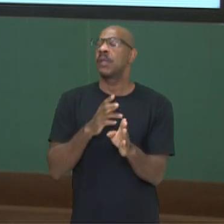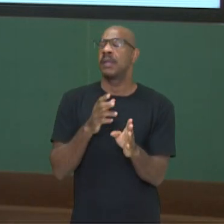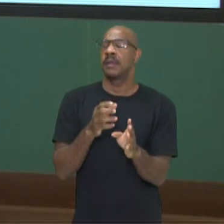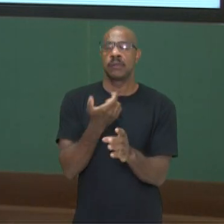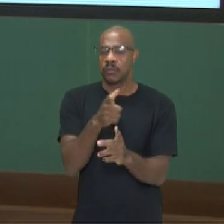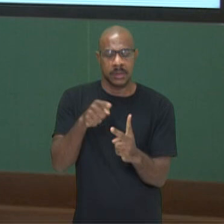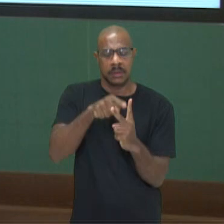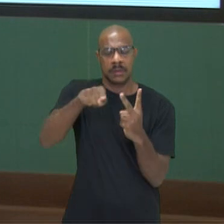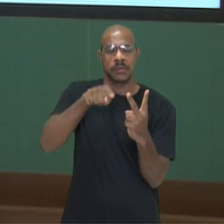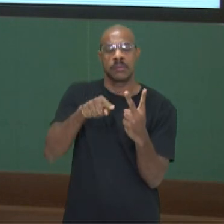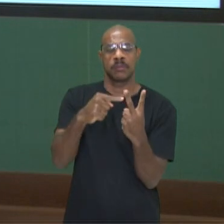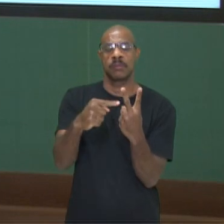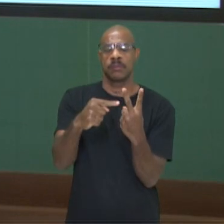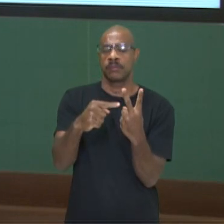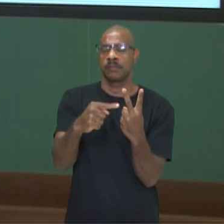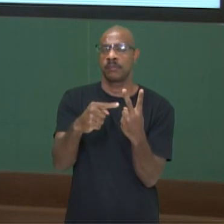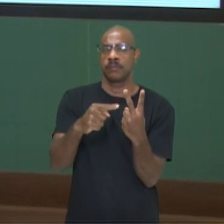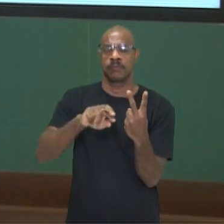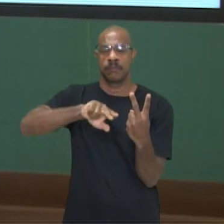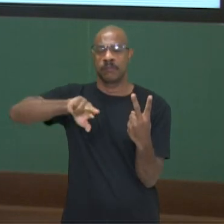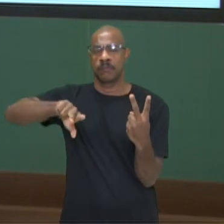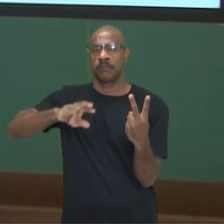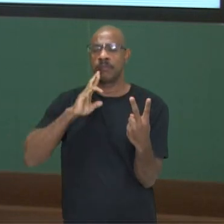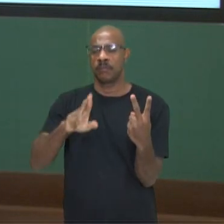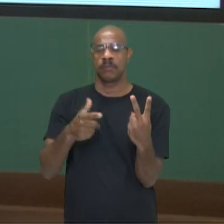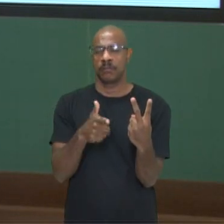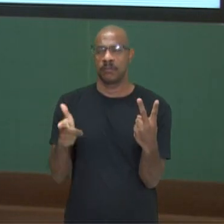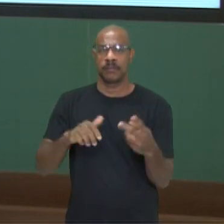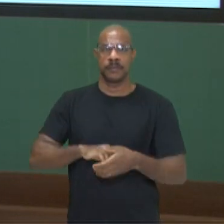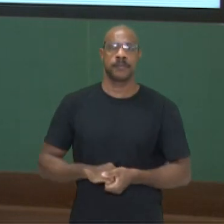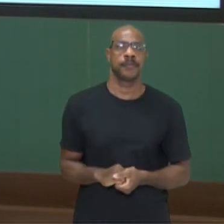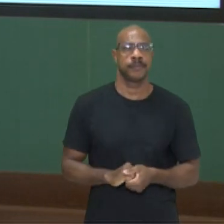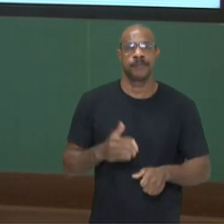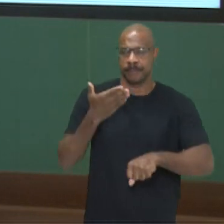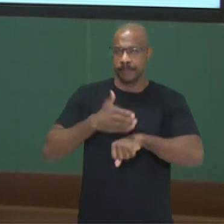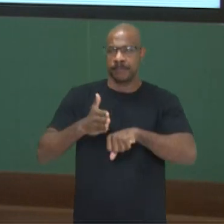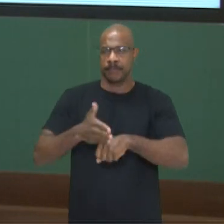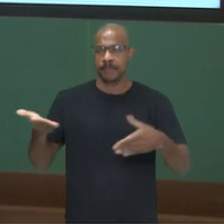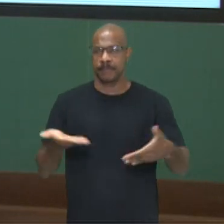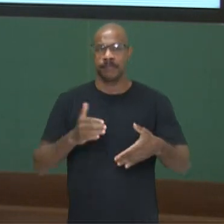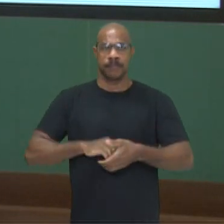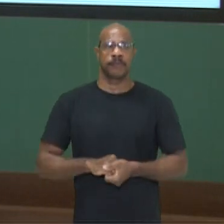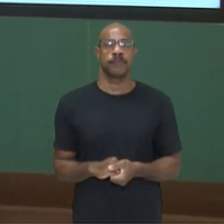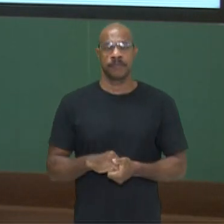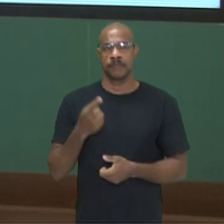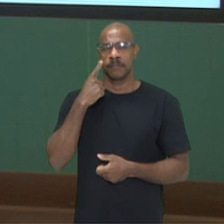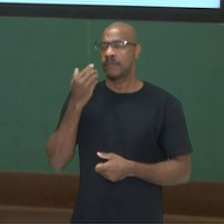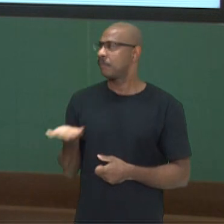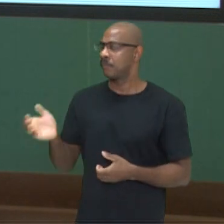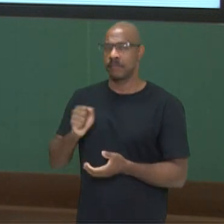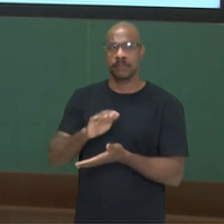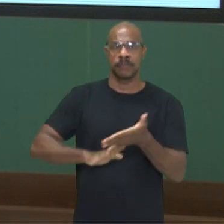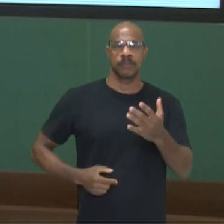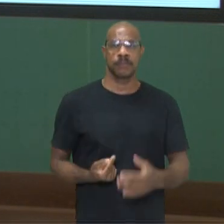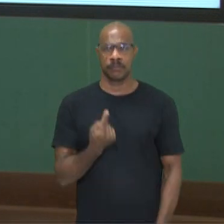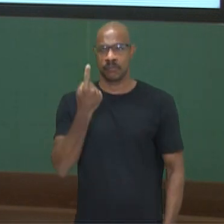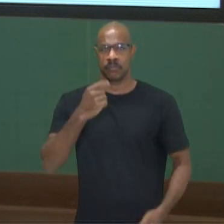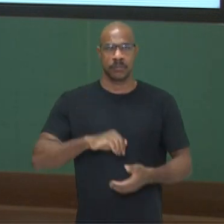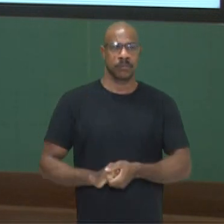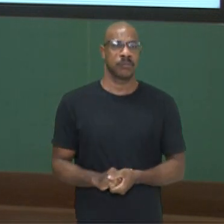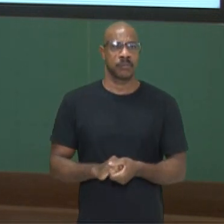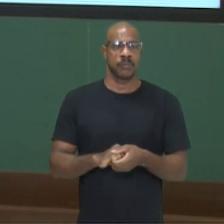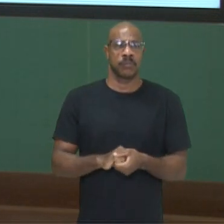número negativo, tudo bem? Vamos praticar um pouco, então? No exercício 1, ele